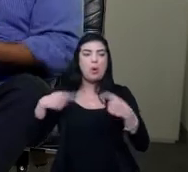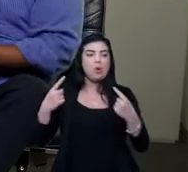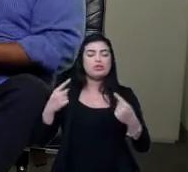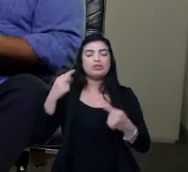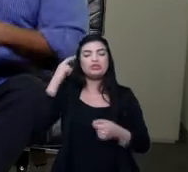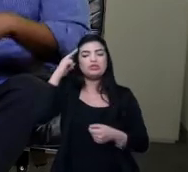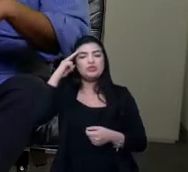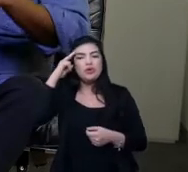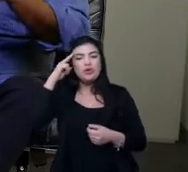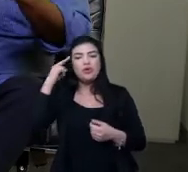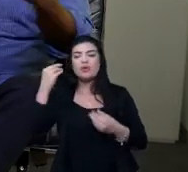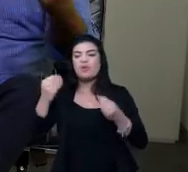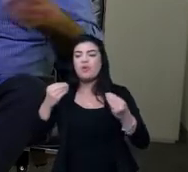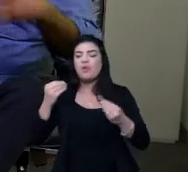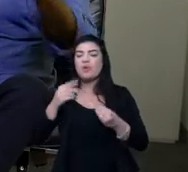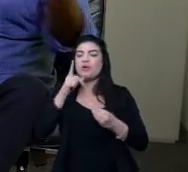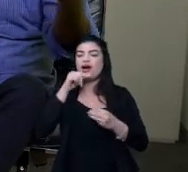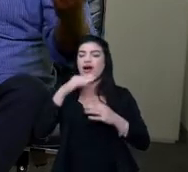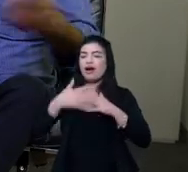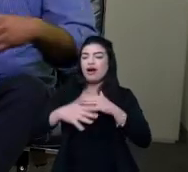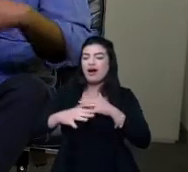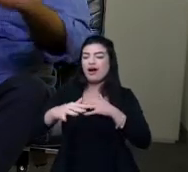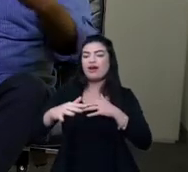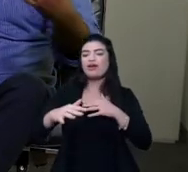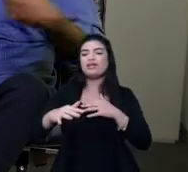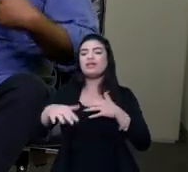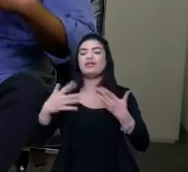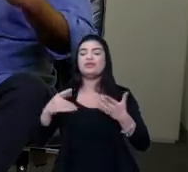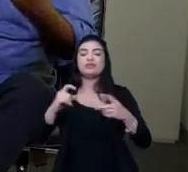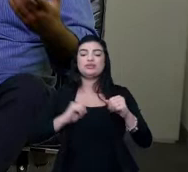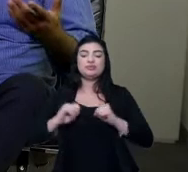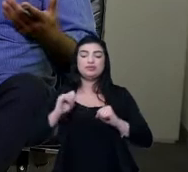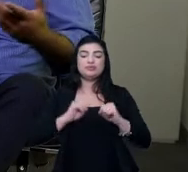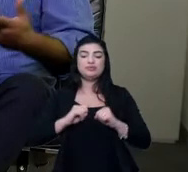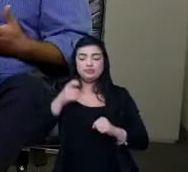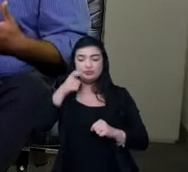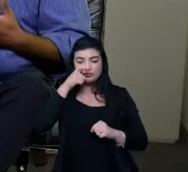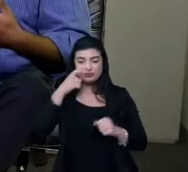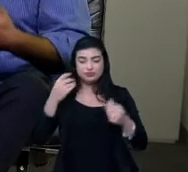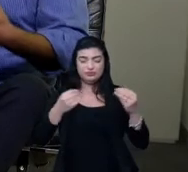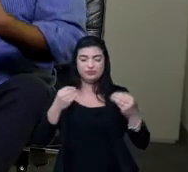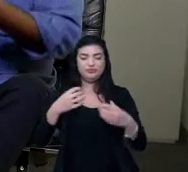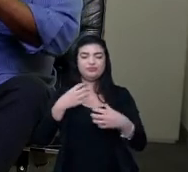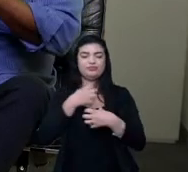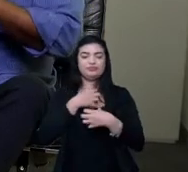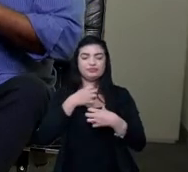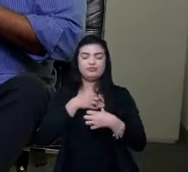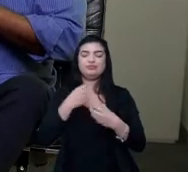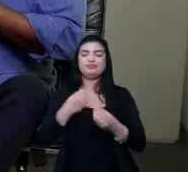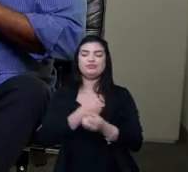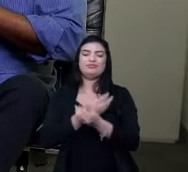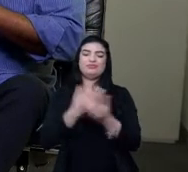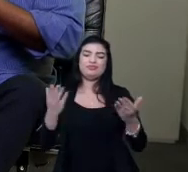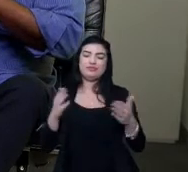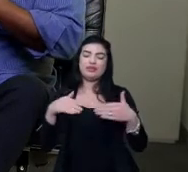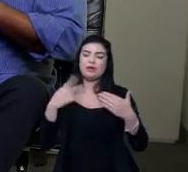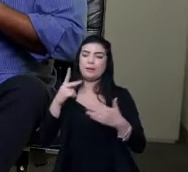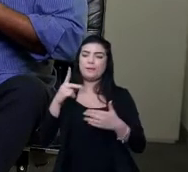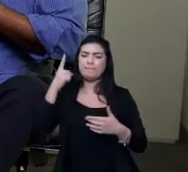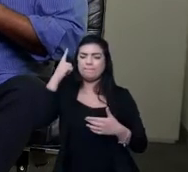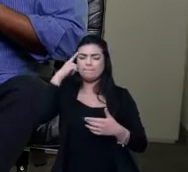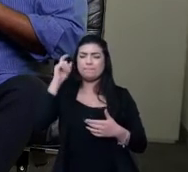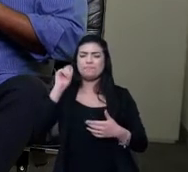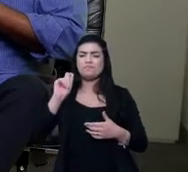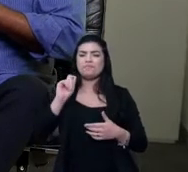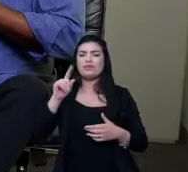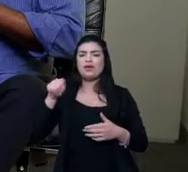mar. E aí o espectador fica livre para poder ver a sensação que ele proporciona, né? Mas a ideia mesmo é essa, de que o sertão